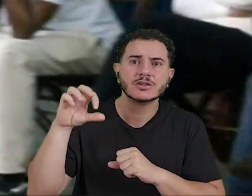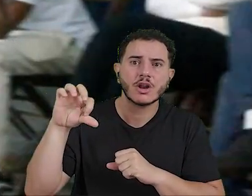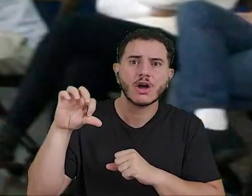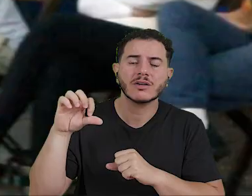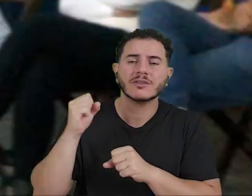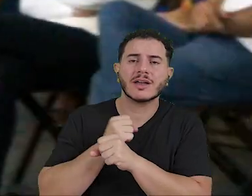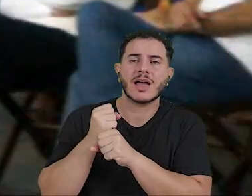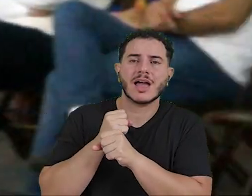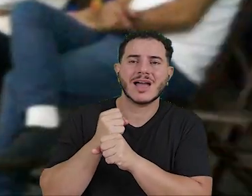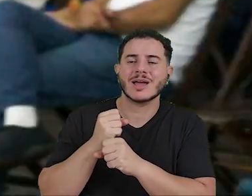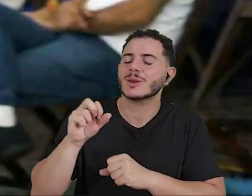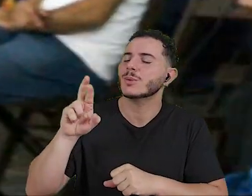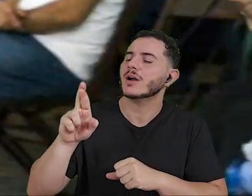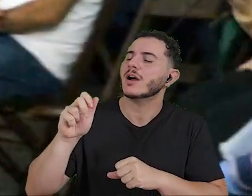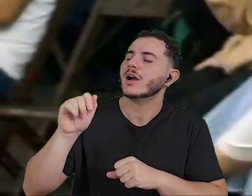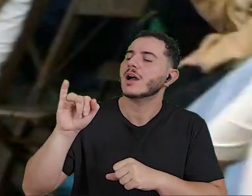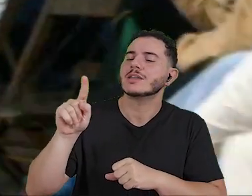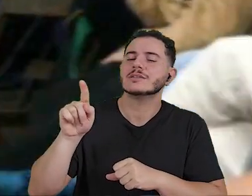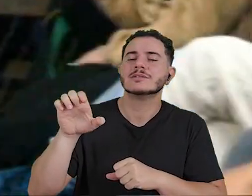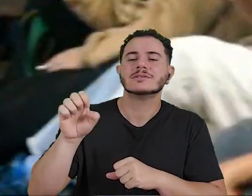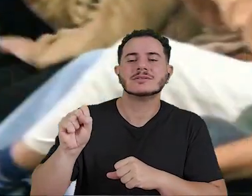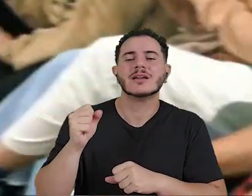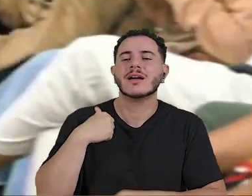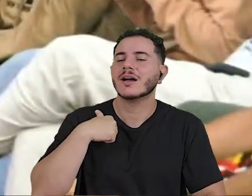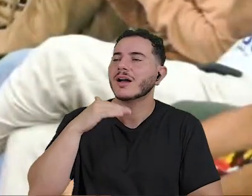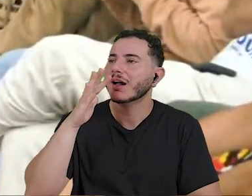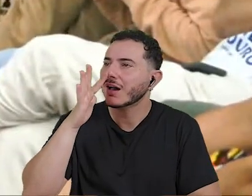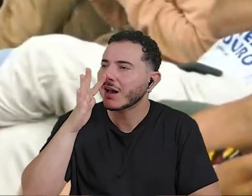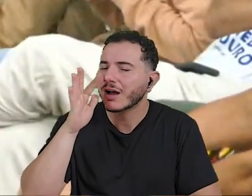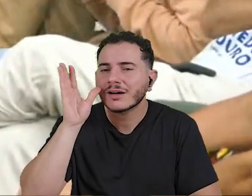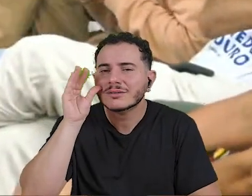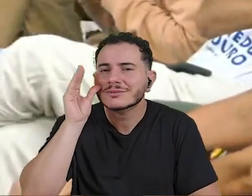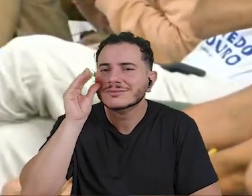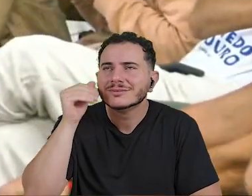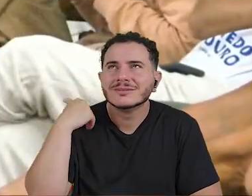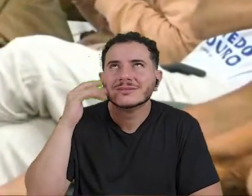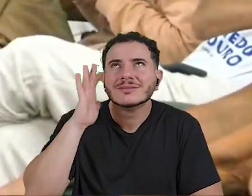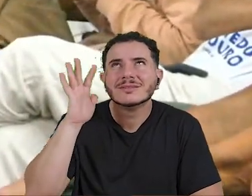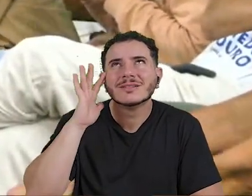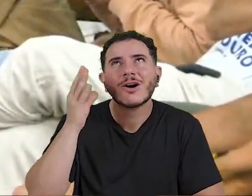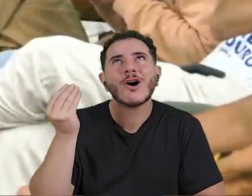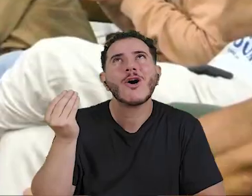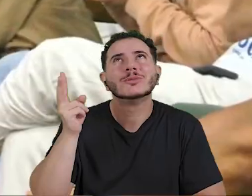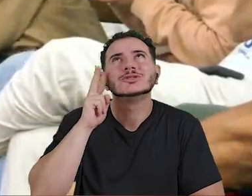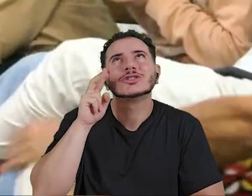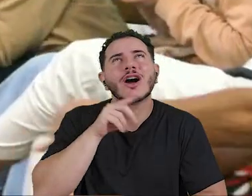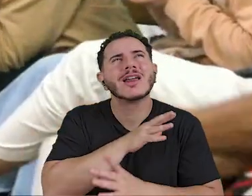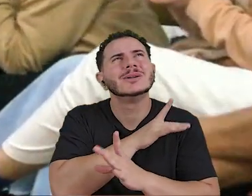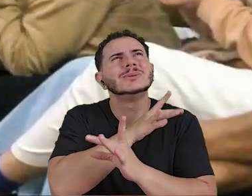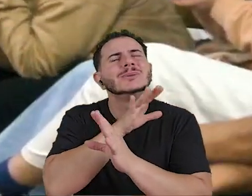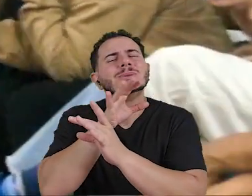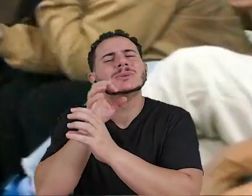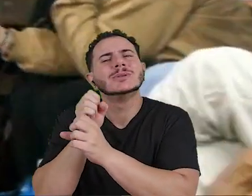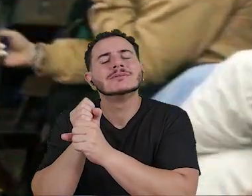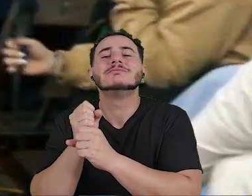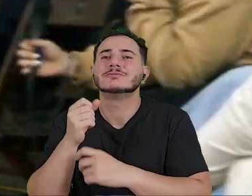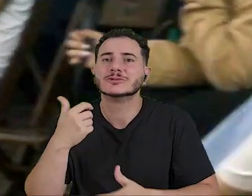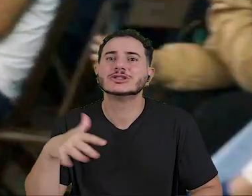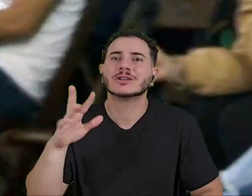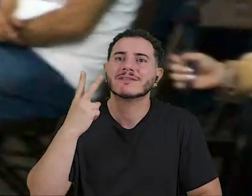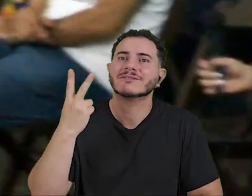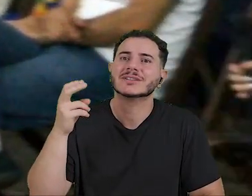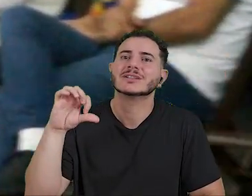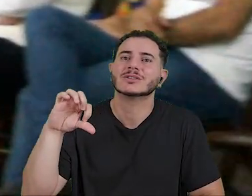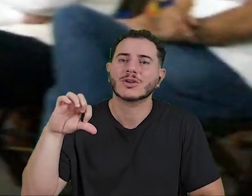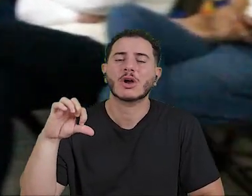29? Obrigada. Era isso que eu queria fazer. 29. Estava pensando aqui como eu fazia. E eu agradeço